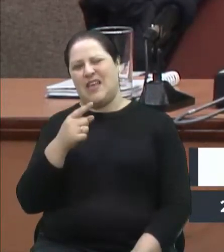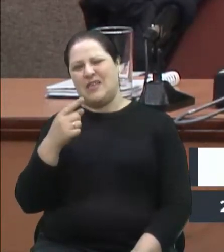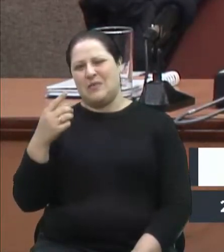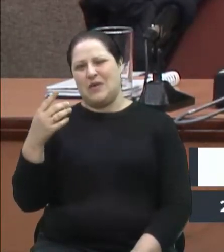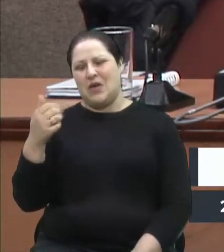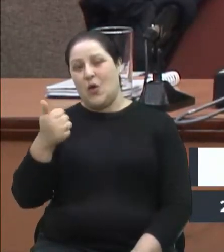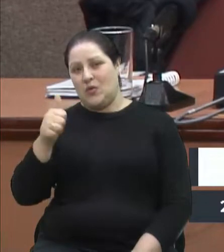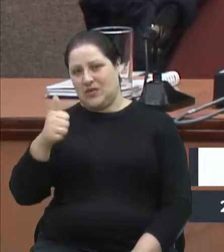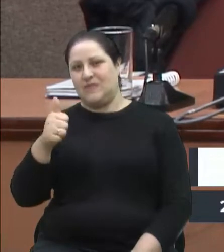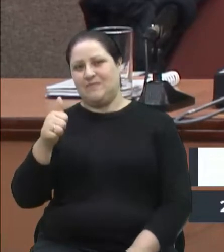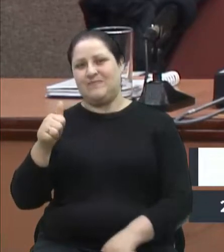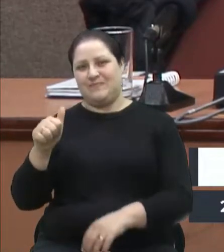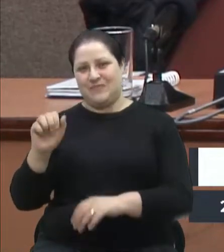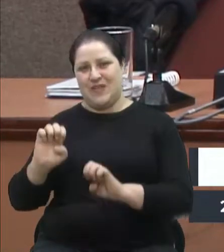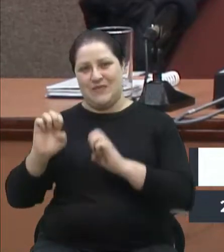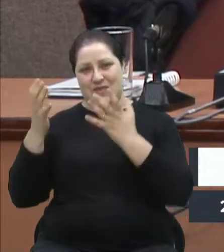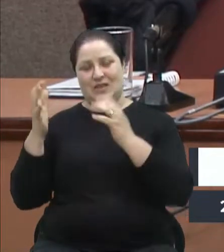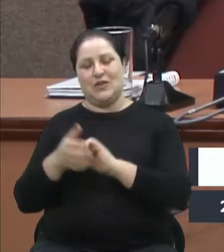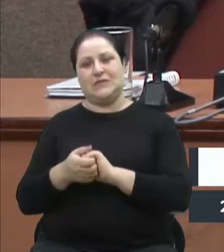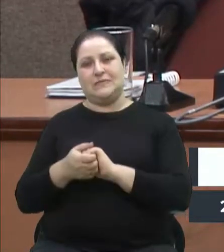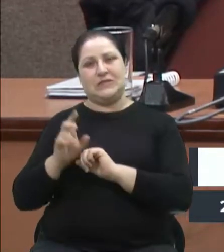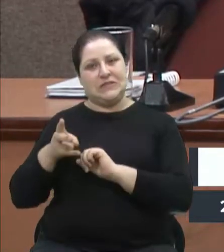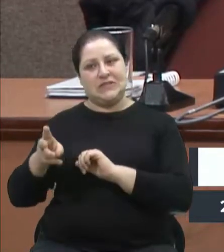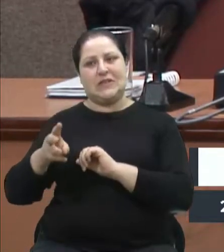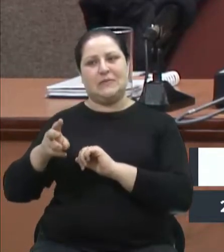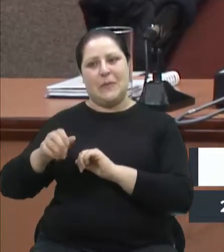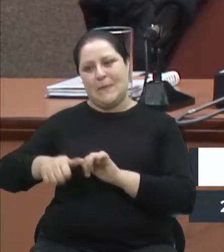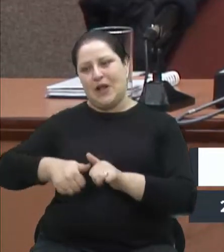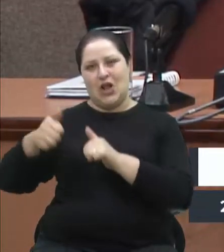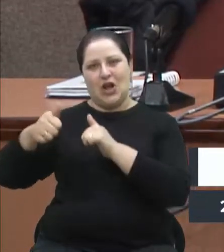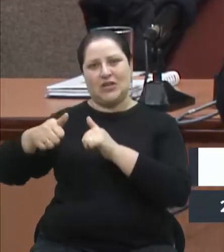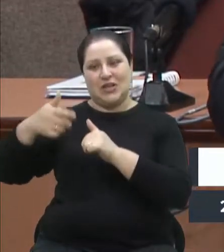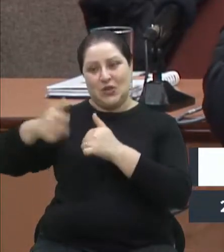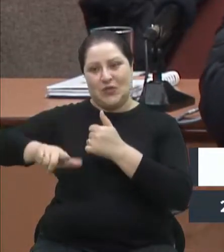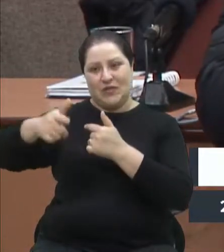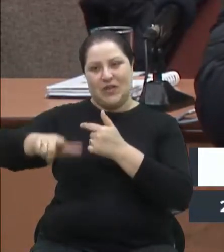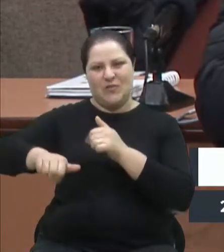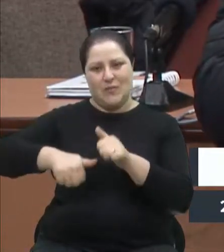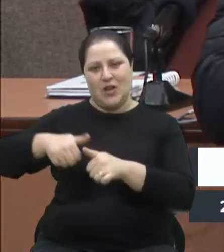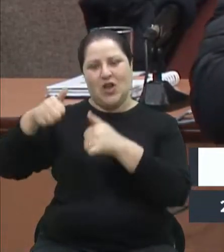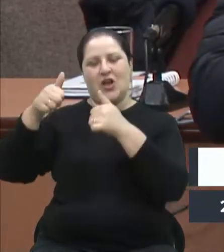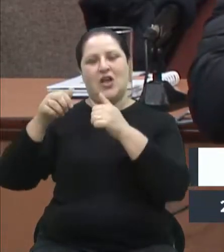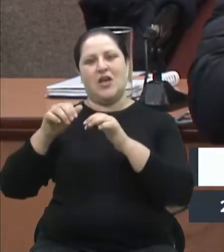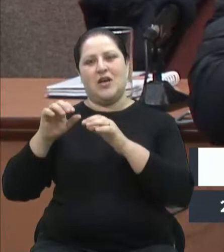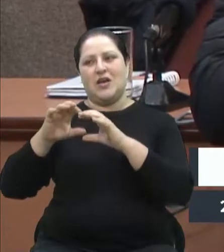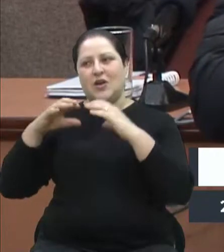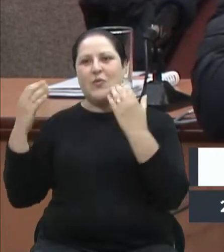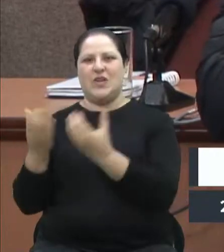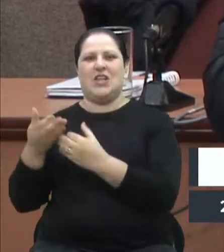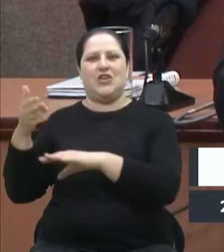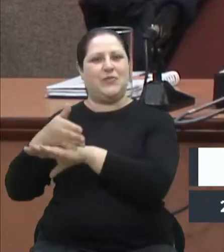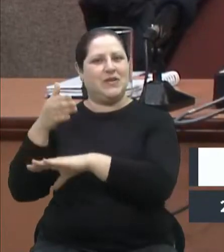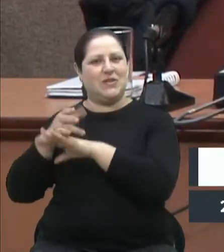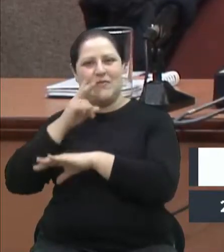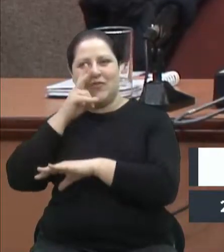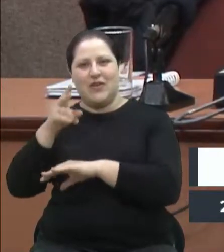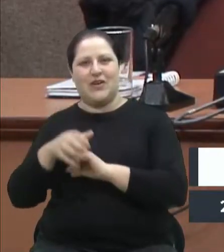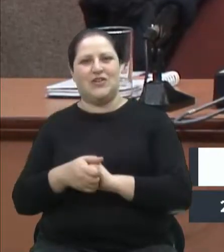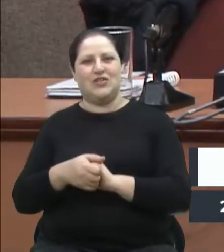consolidado a cada edição ele é melhorado e aperfeiçoado o envolvimento muito grande da comunidade